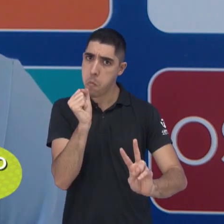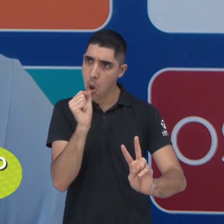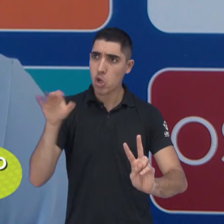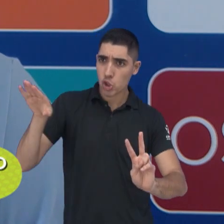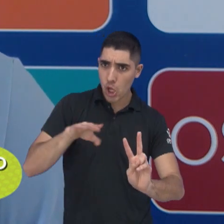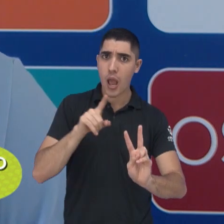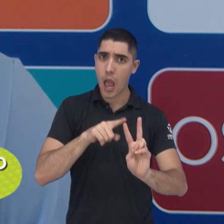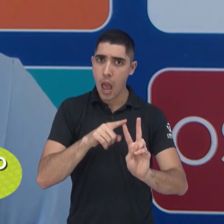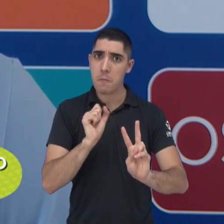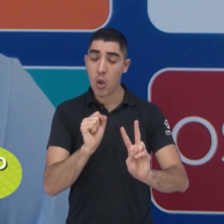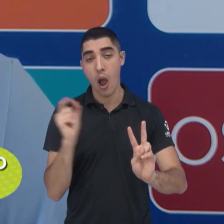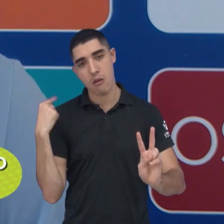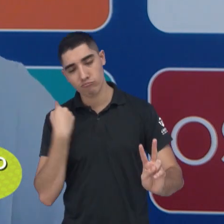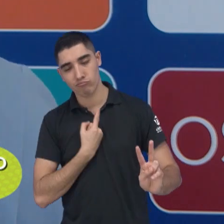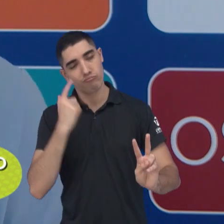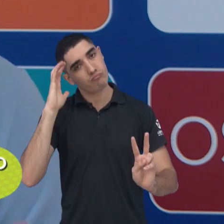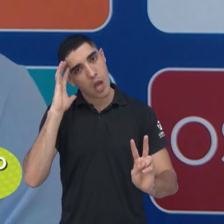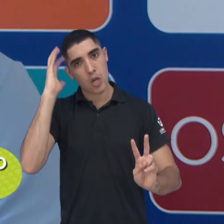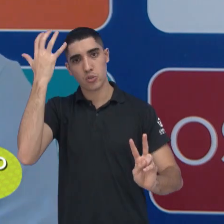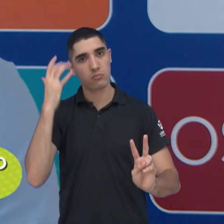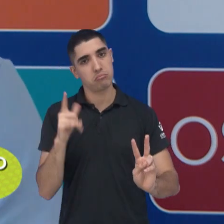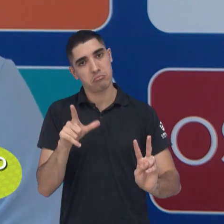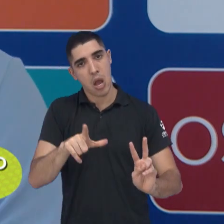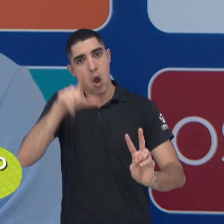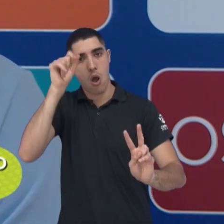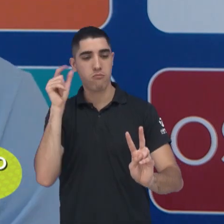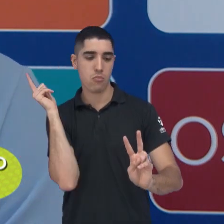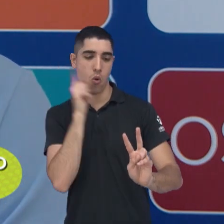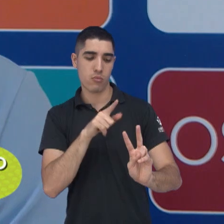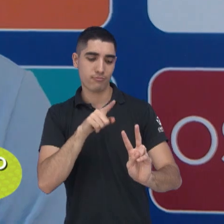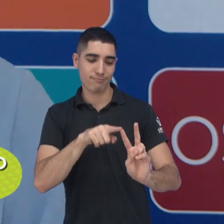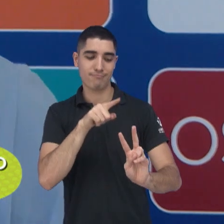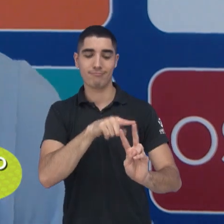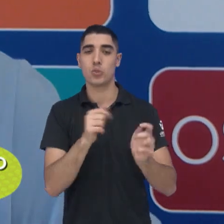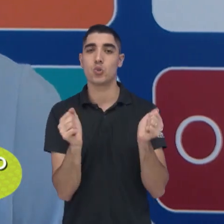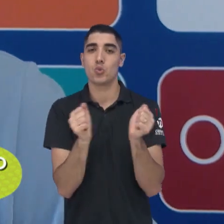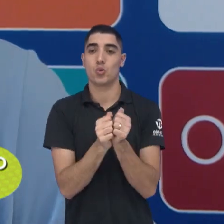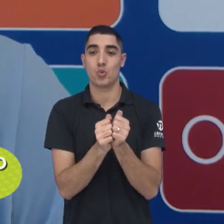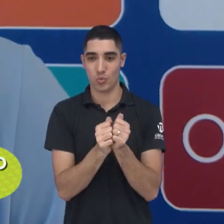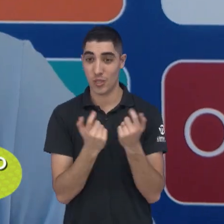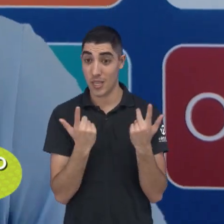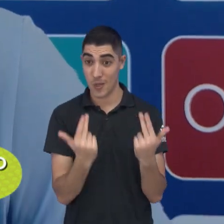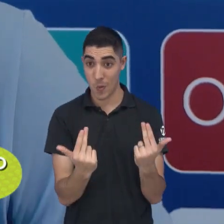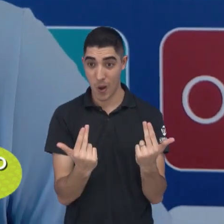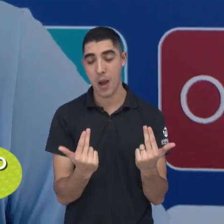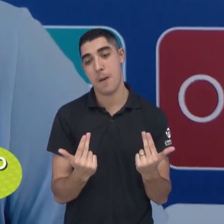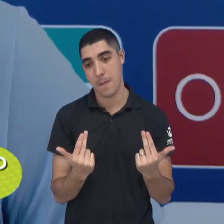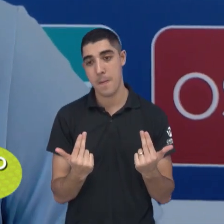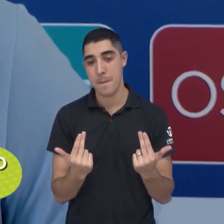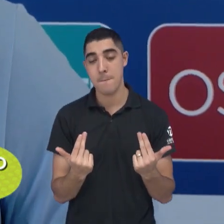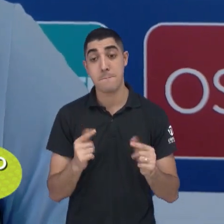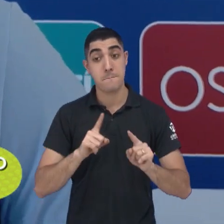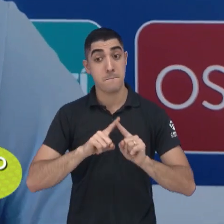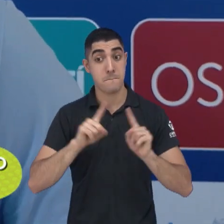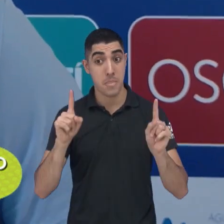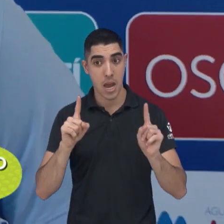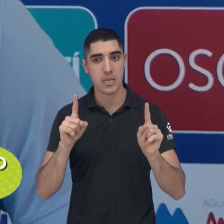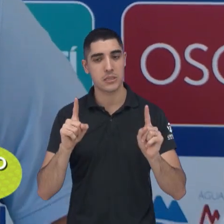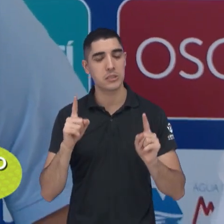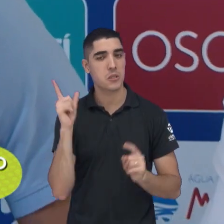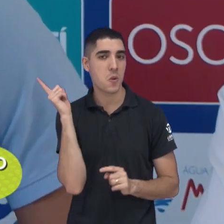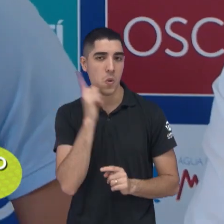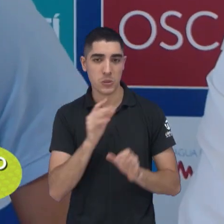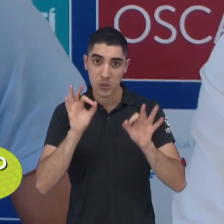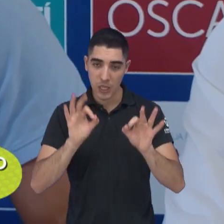processo aí que acabou caminhando, né, ao mesmo tempo, mas que eu acho que foi bem coordenado e